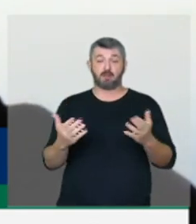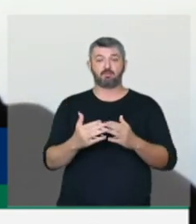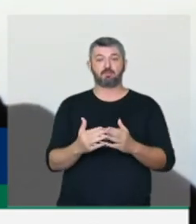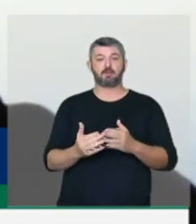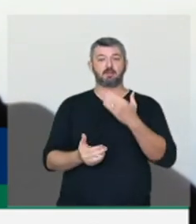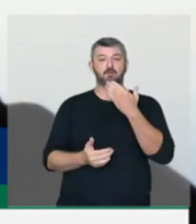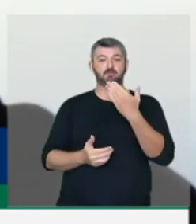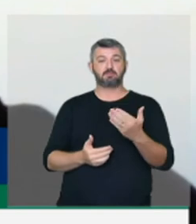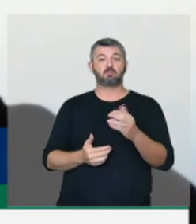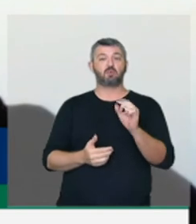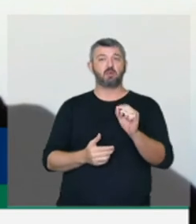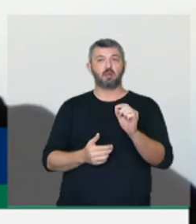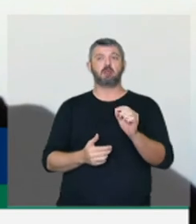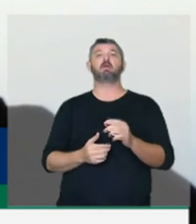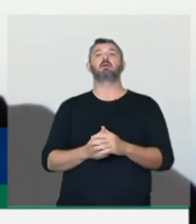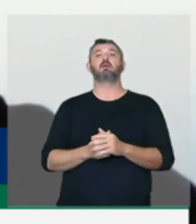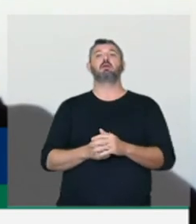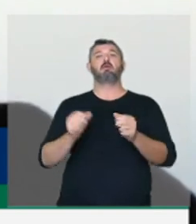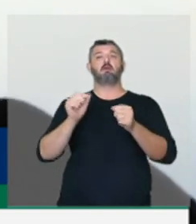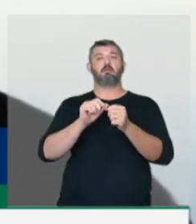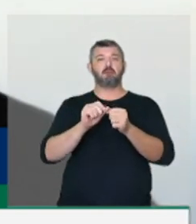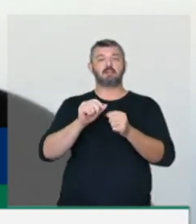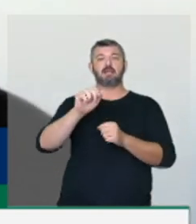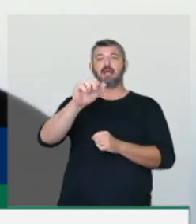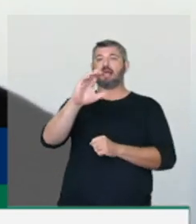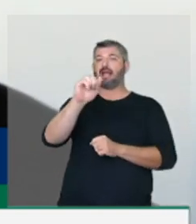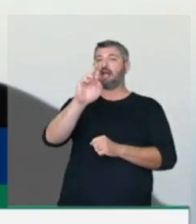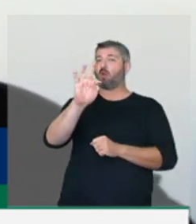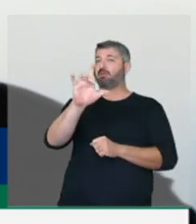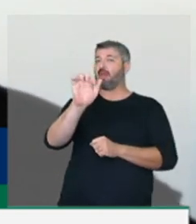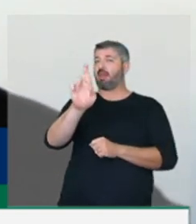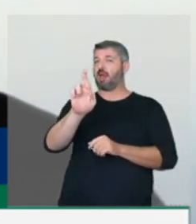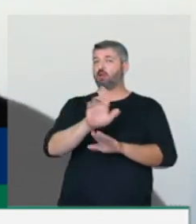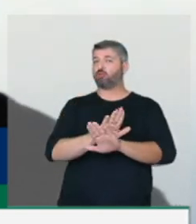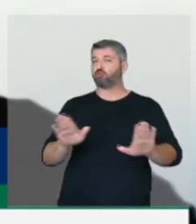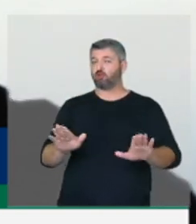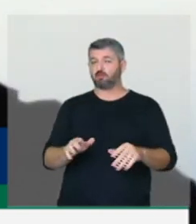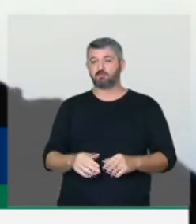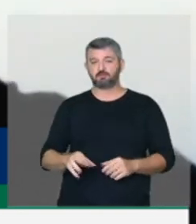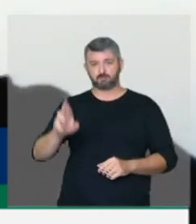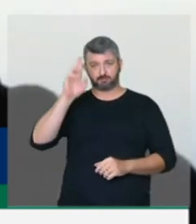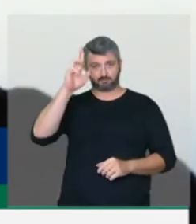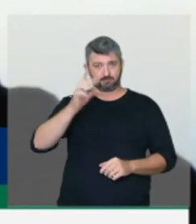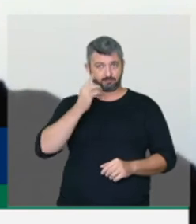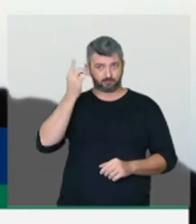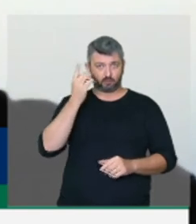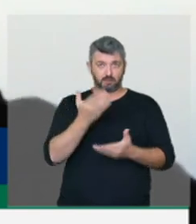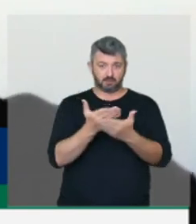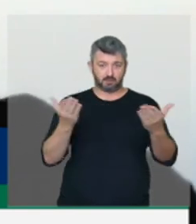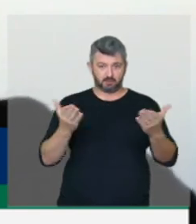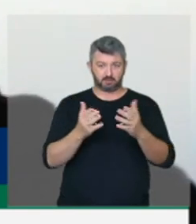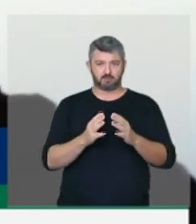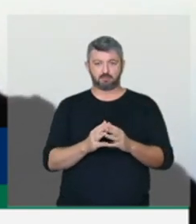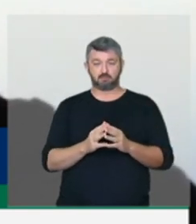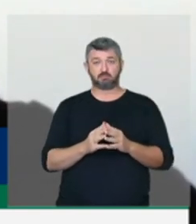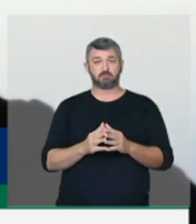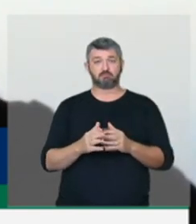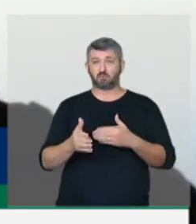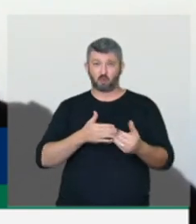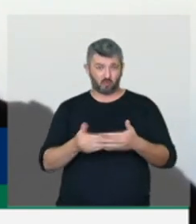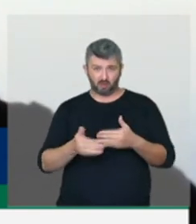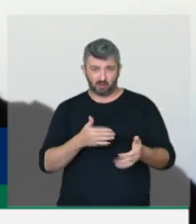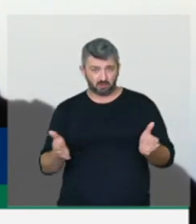solicita tão somente que sejam adotadas medidas cautelares. Senhores deputados e senhoras deputadas, de qualquer maneira que